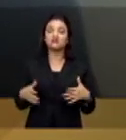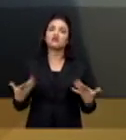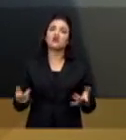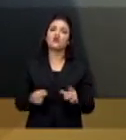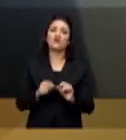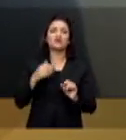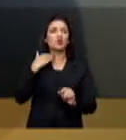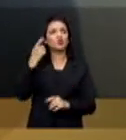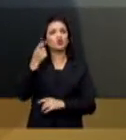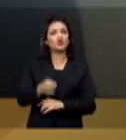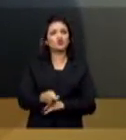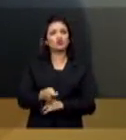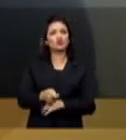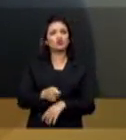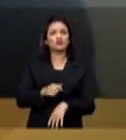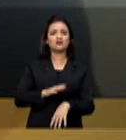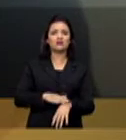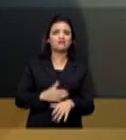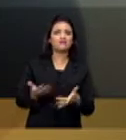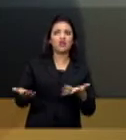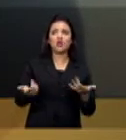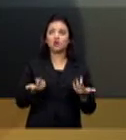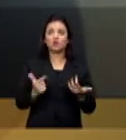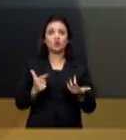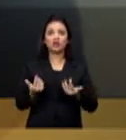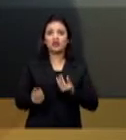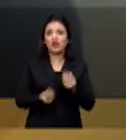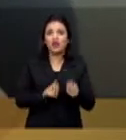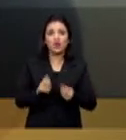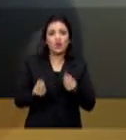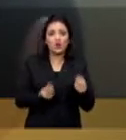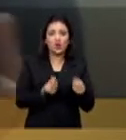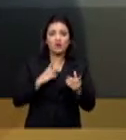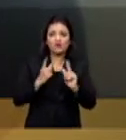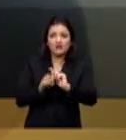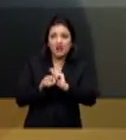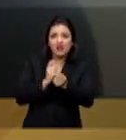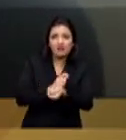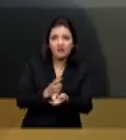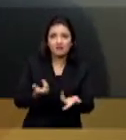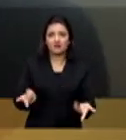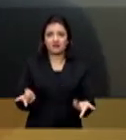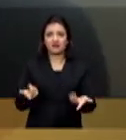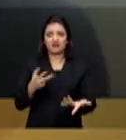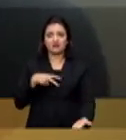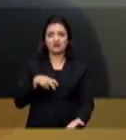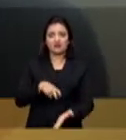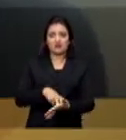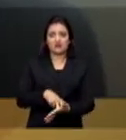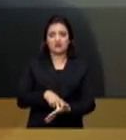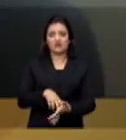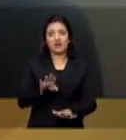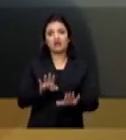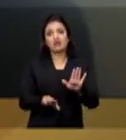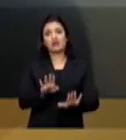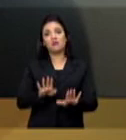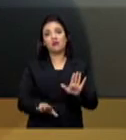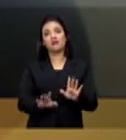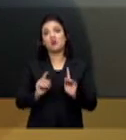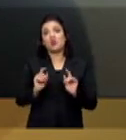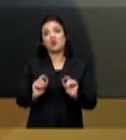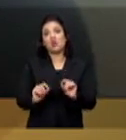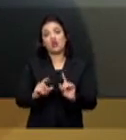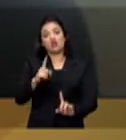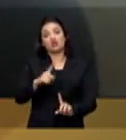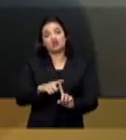pena, fique manietado. Ele não tem grandes possibilidades de adequar a pena à lesividade da